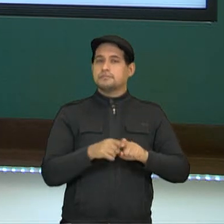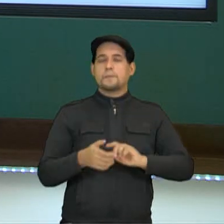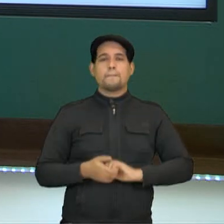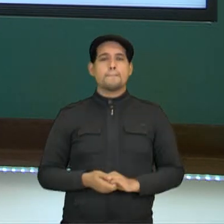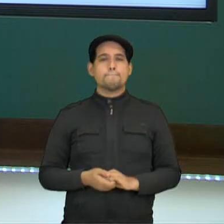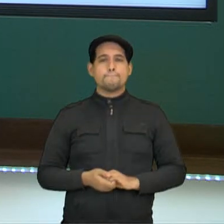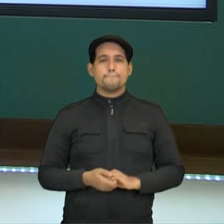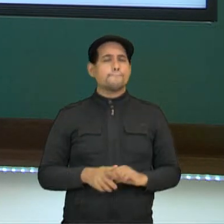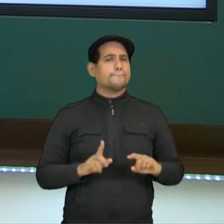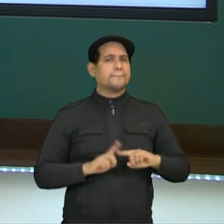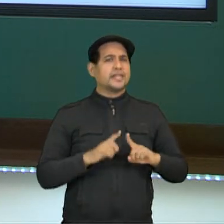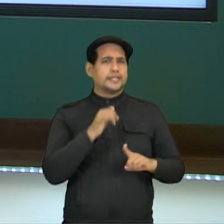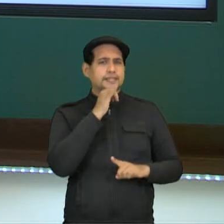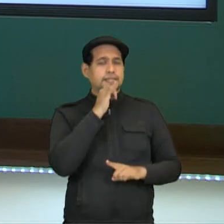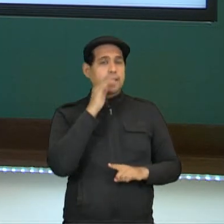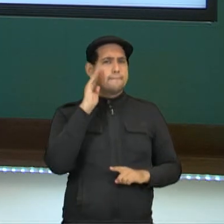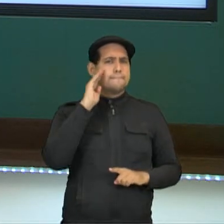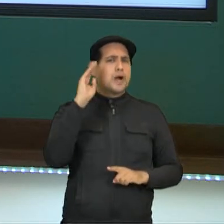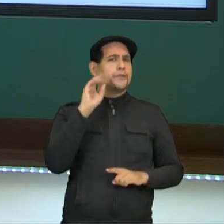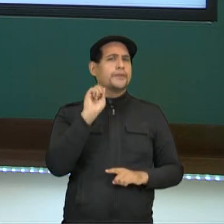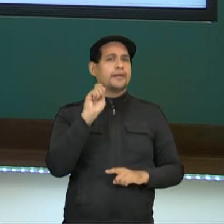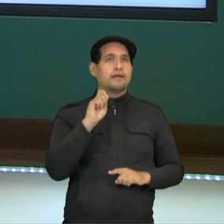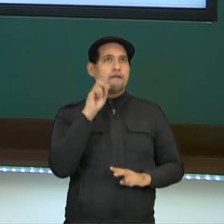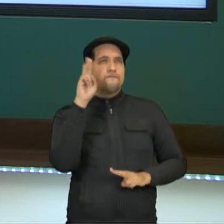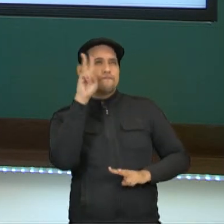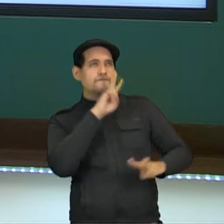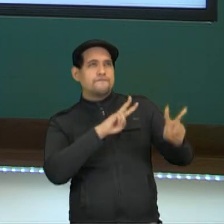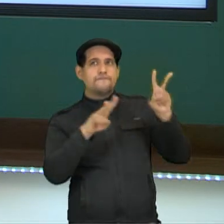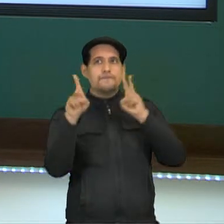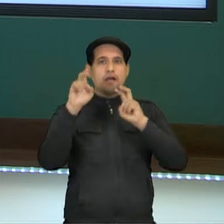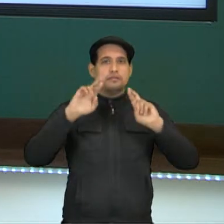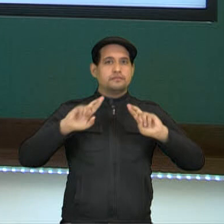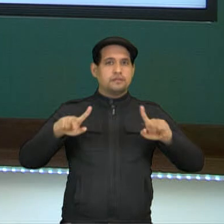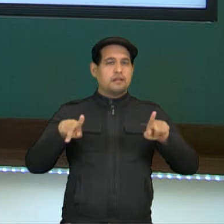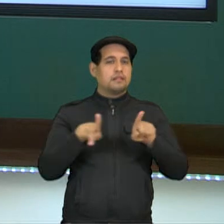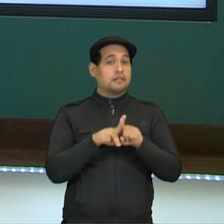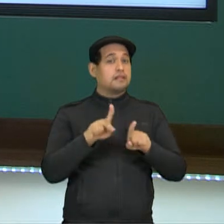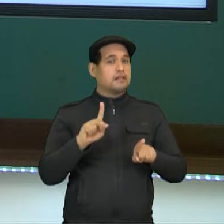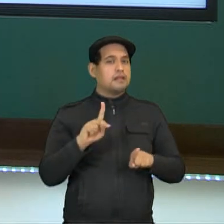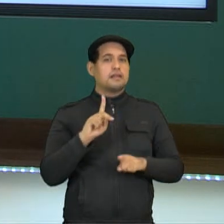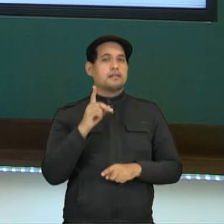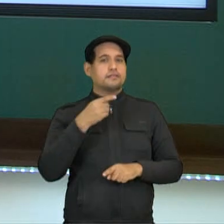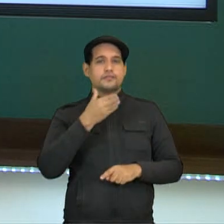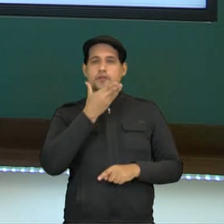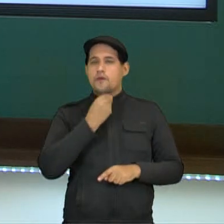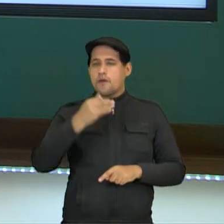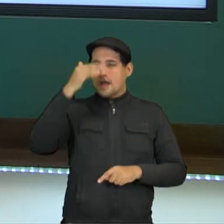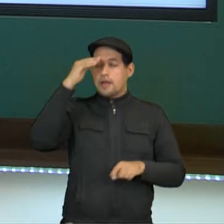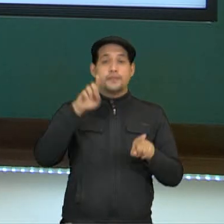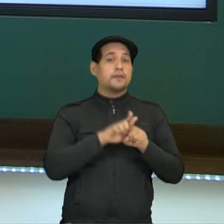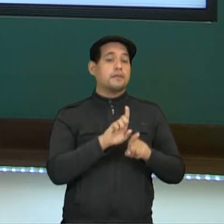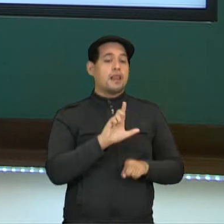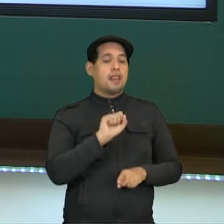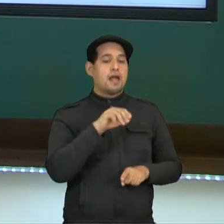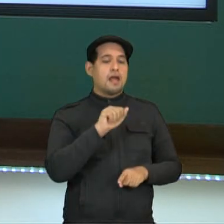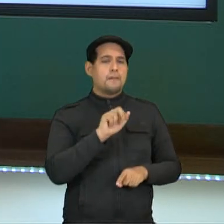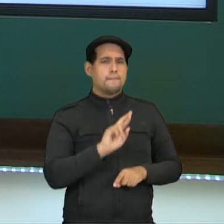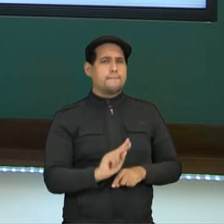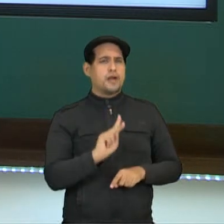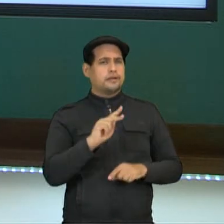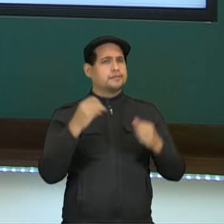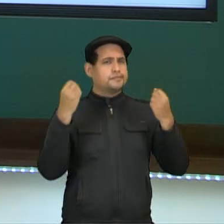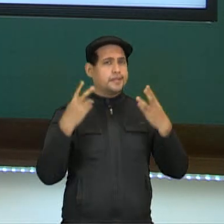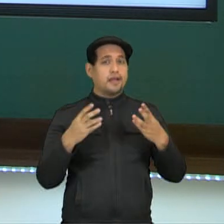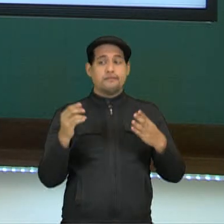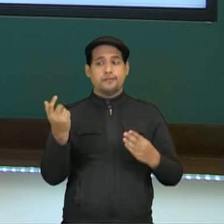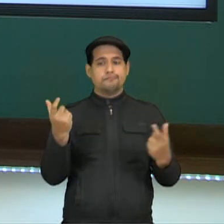reprodução. Então essa é a principal visão na diferença de Darwin e Lamarck, aonde Lamarck falava